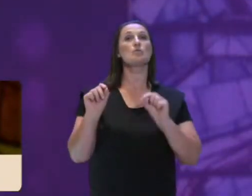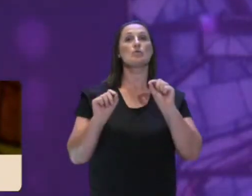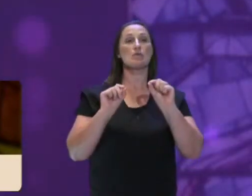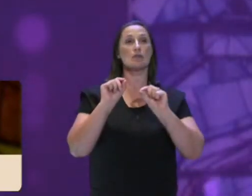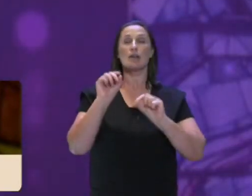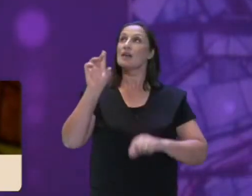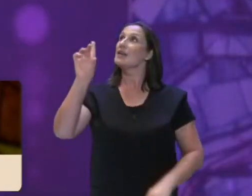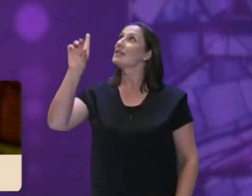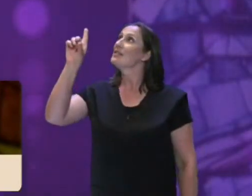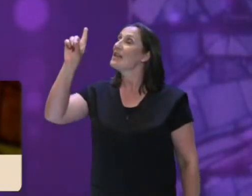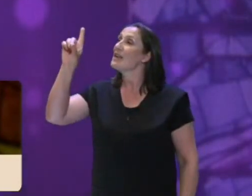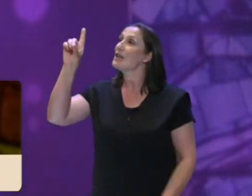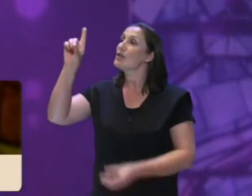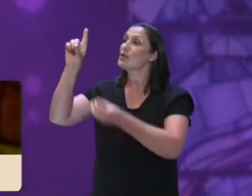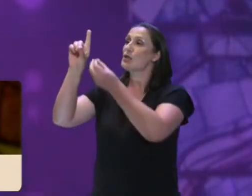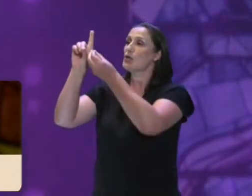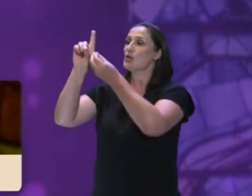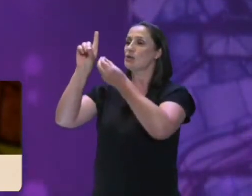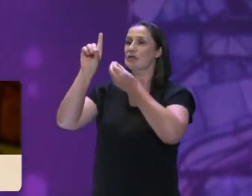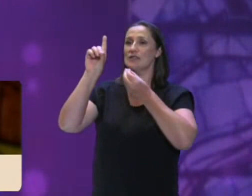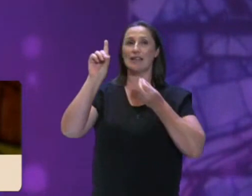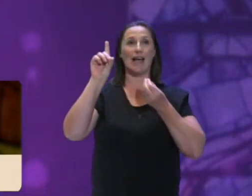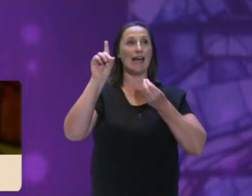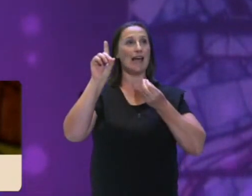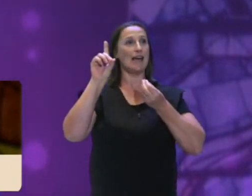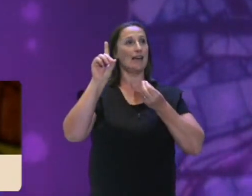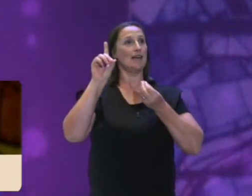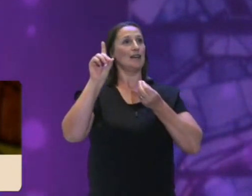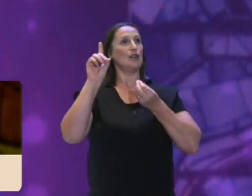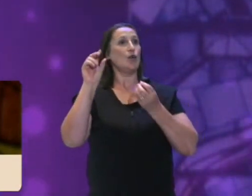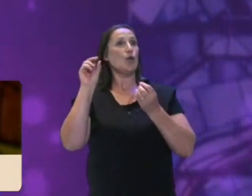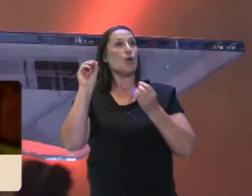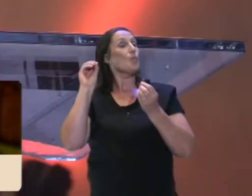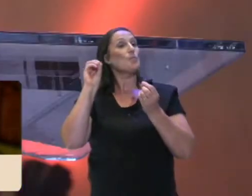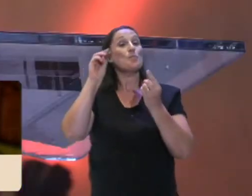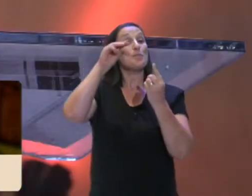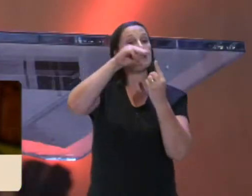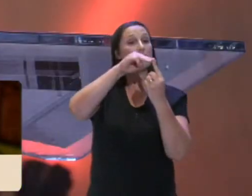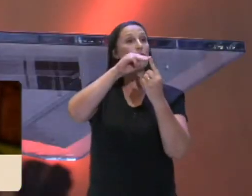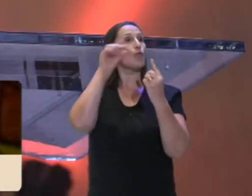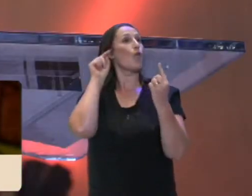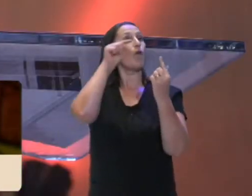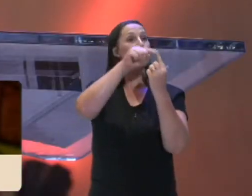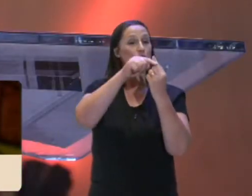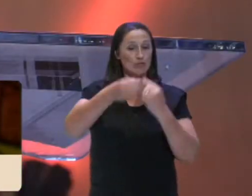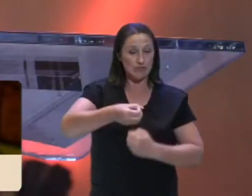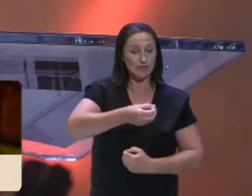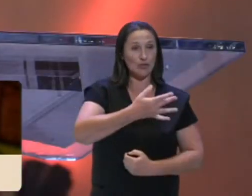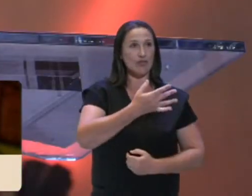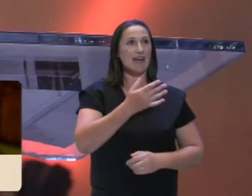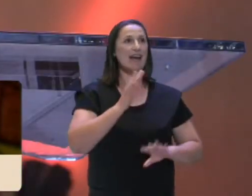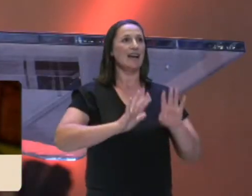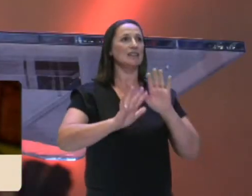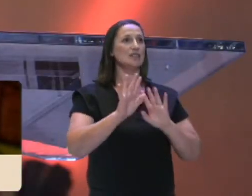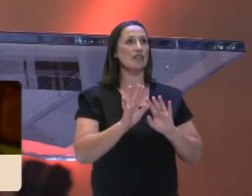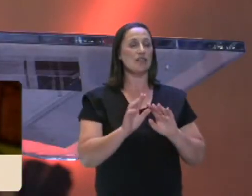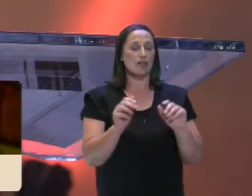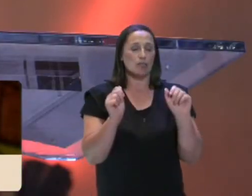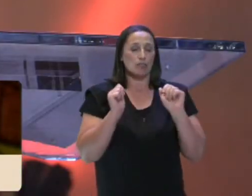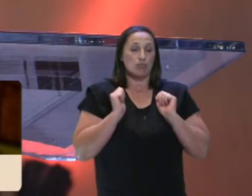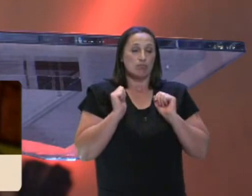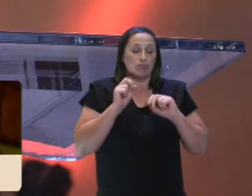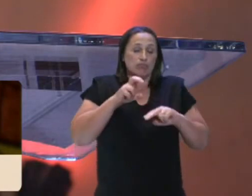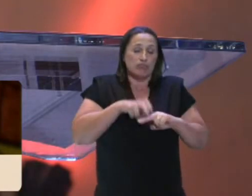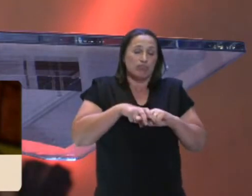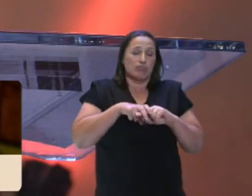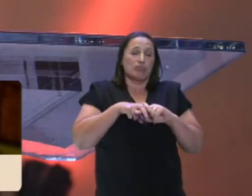nos dar uma nova missão. Às vezes a gente está aninhado nas cinzas, a gente perde a esperança,